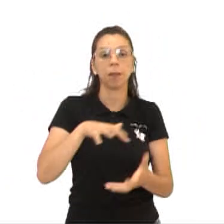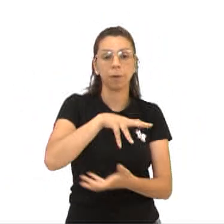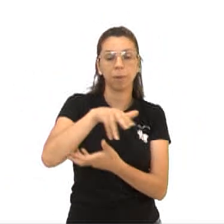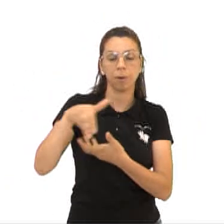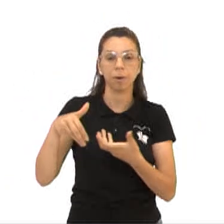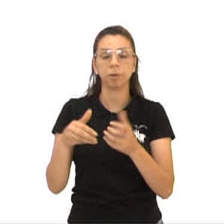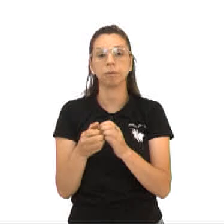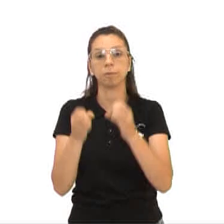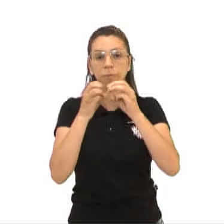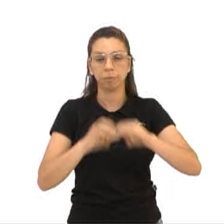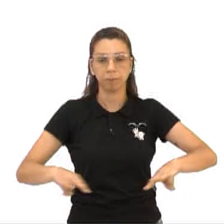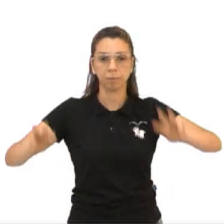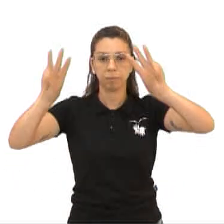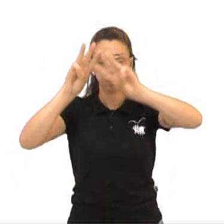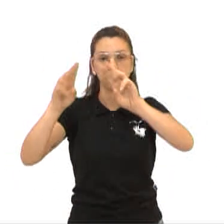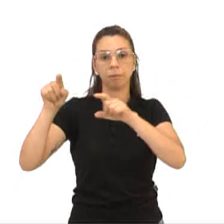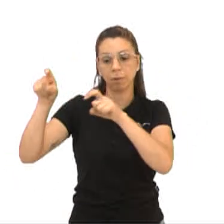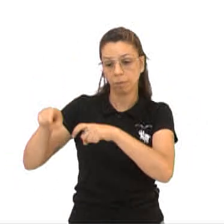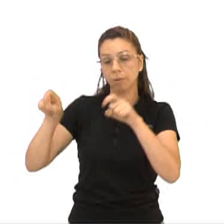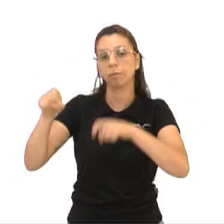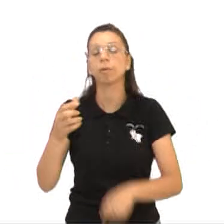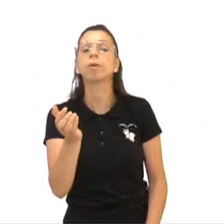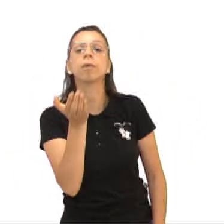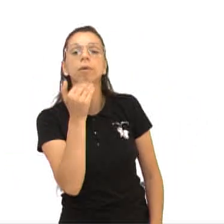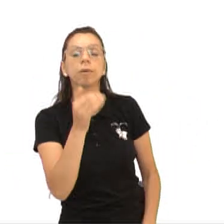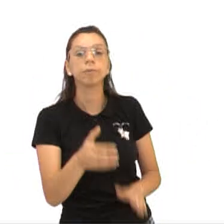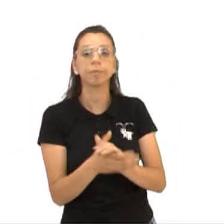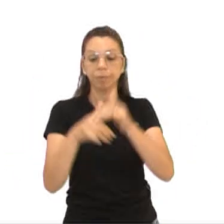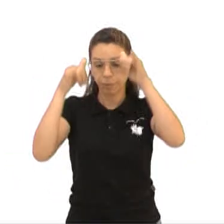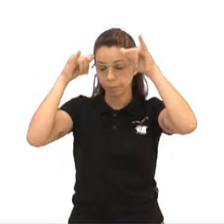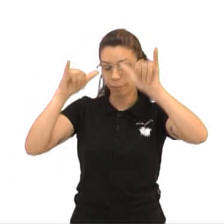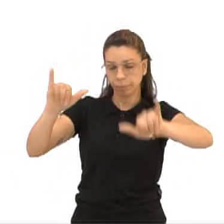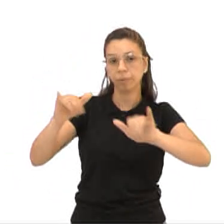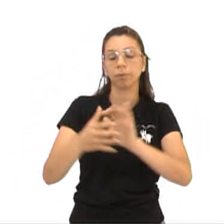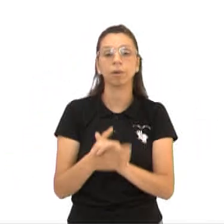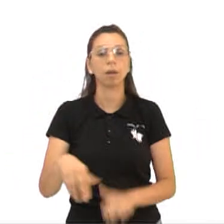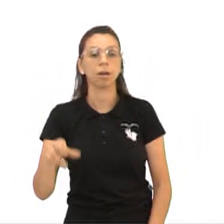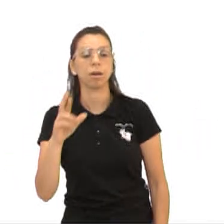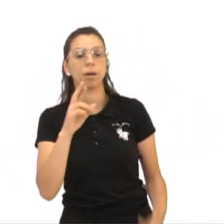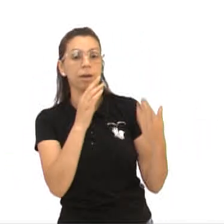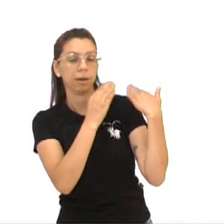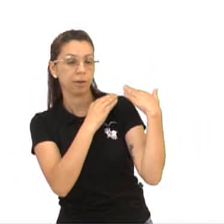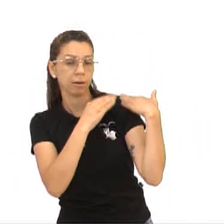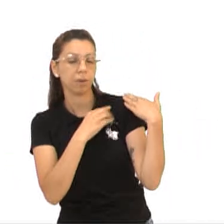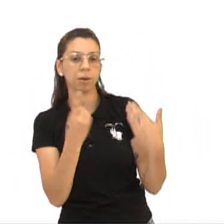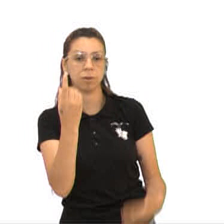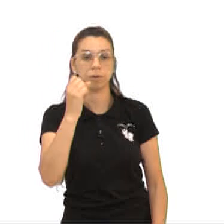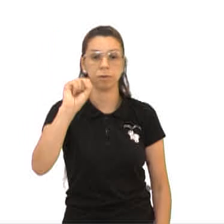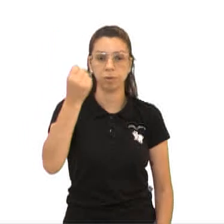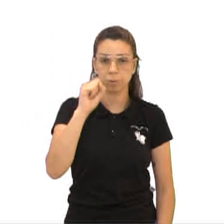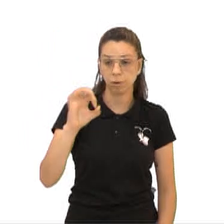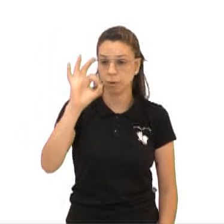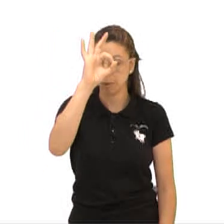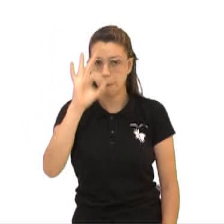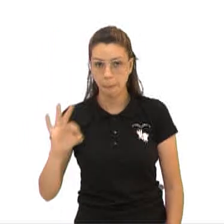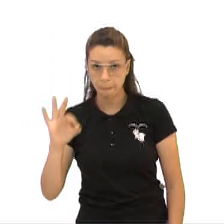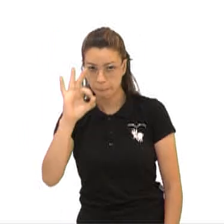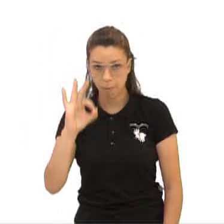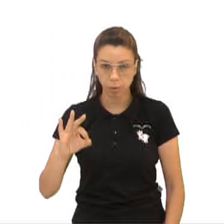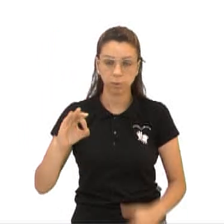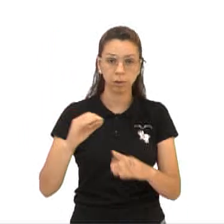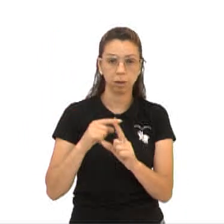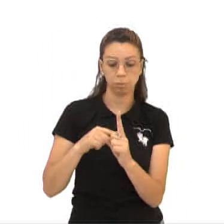Unidas para a Agricultura e a Alimentação, o gado é responsável por cerca de 18% do aquecimento global, uma contribuição